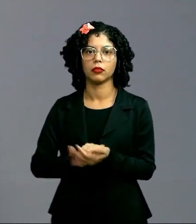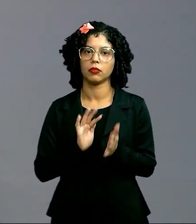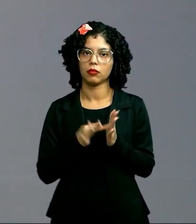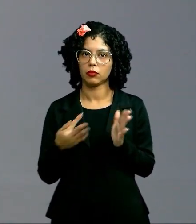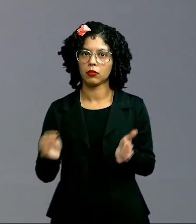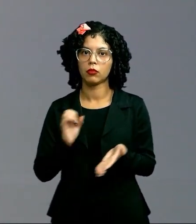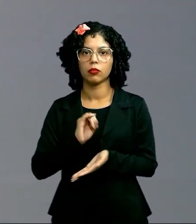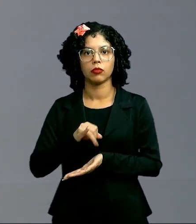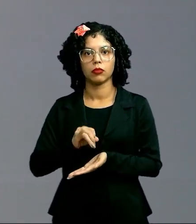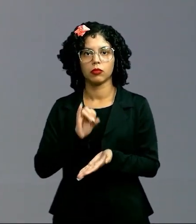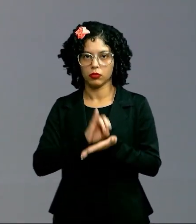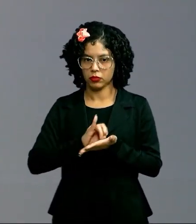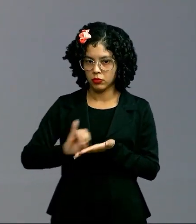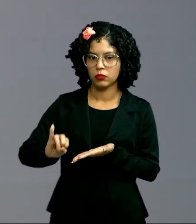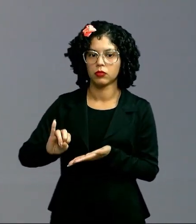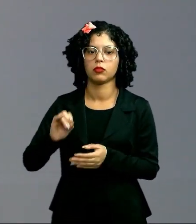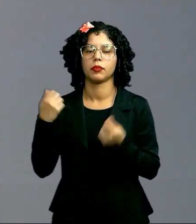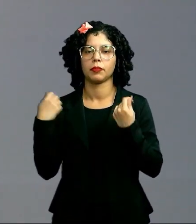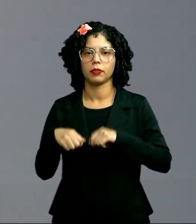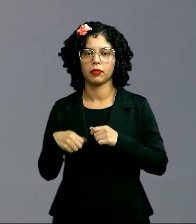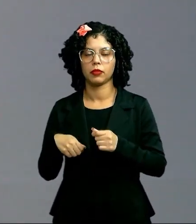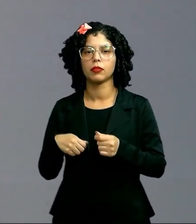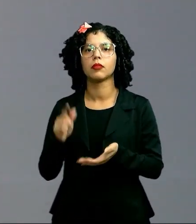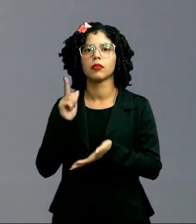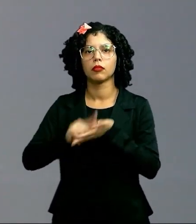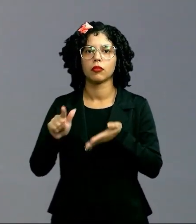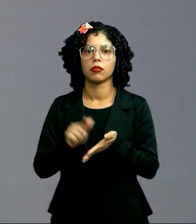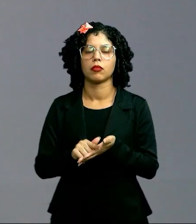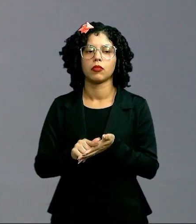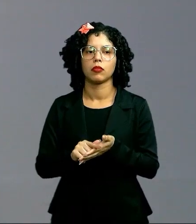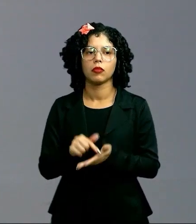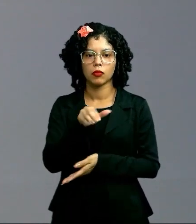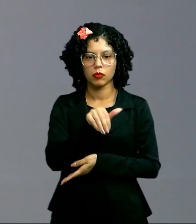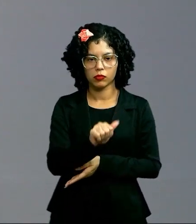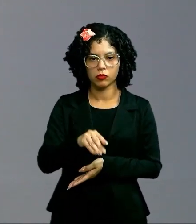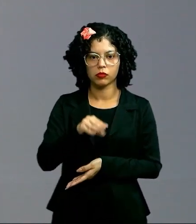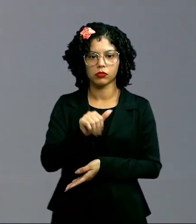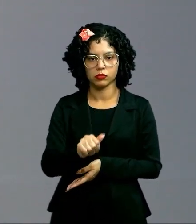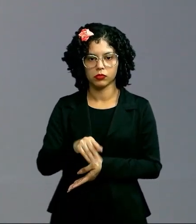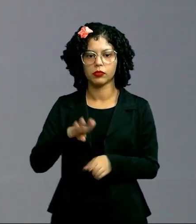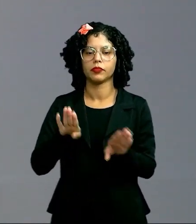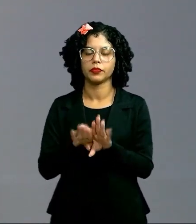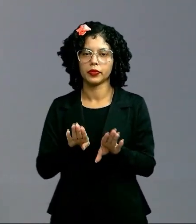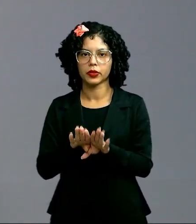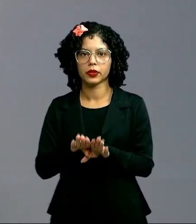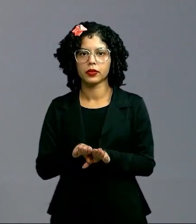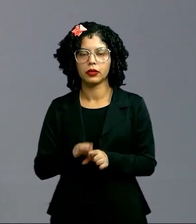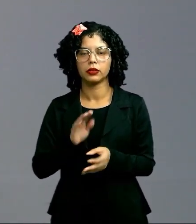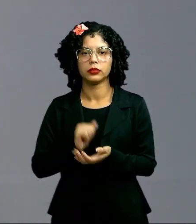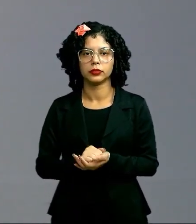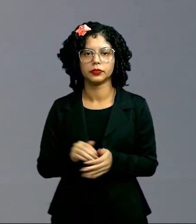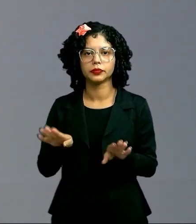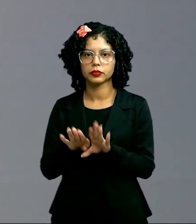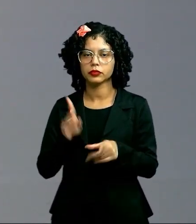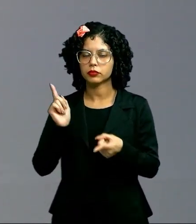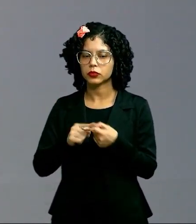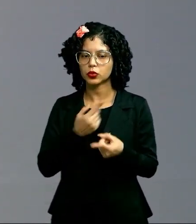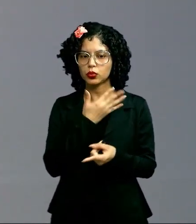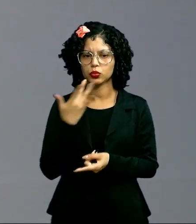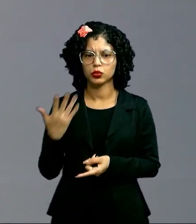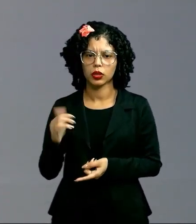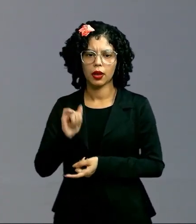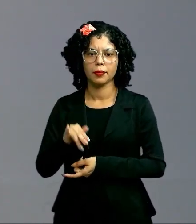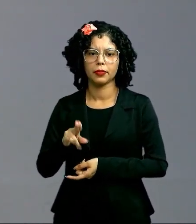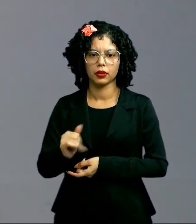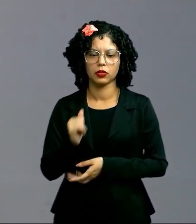inorgânicas, nós vimos que é importante lavar o peixe com limão, justamente para tirar esse odor característico, que é um odor de uma amina